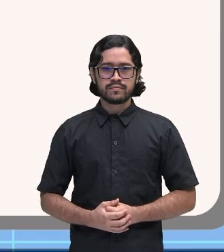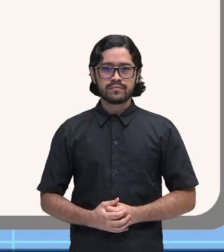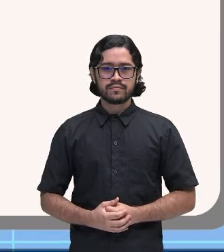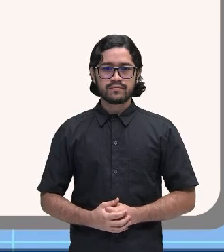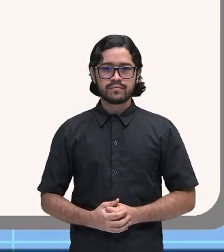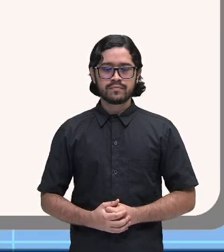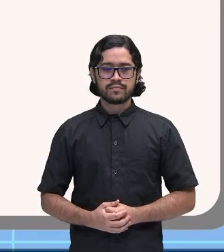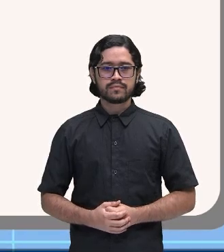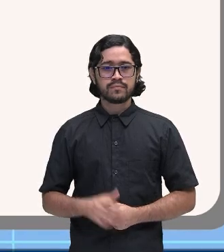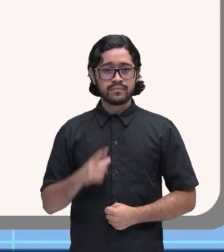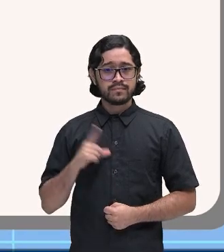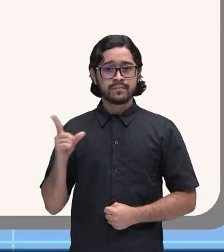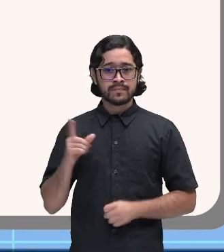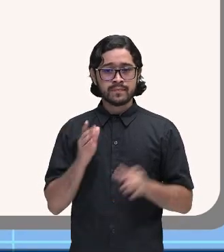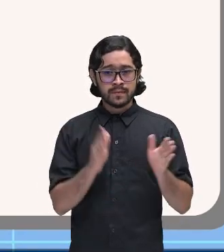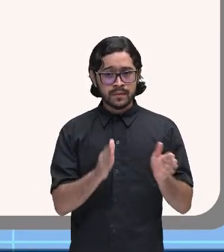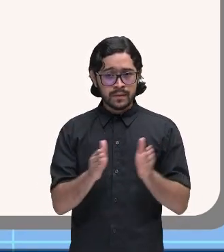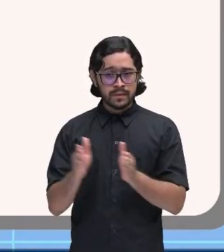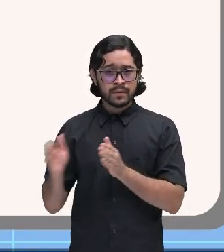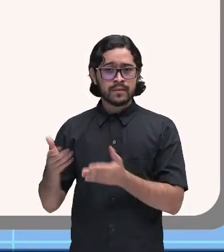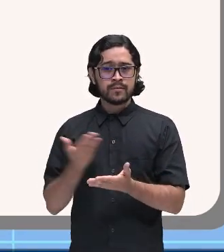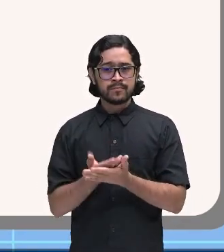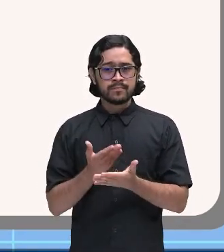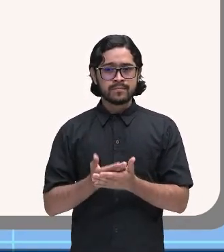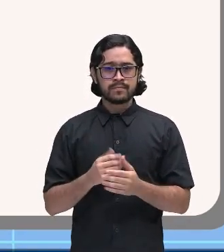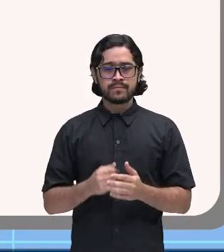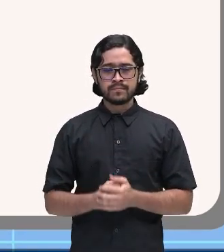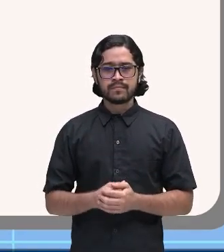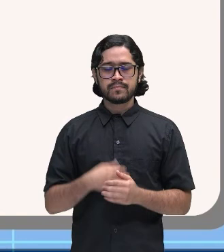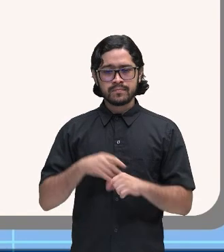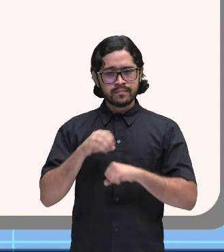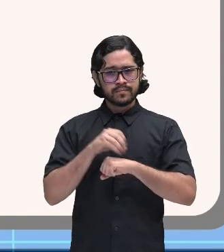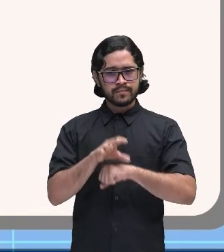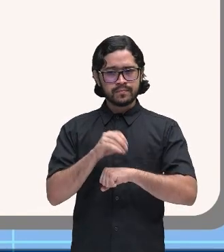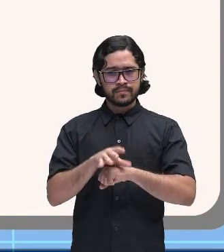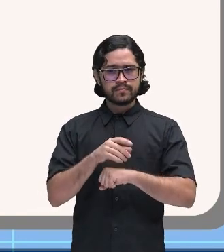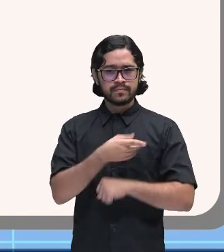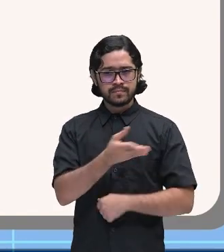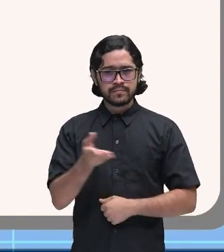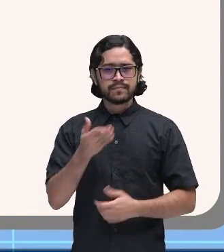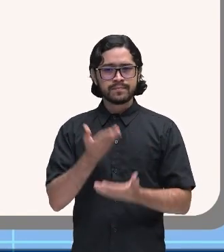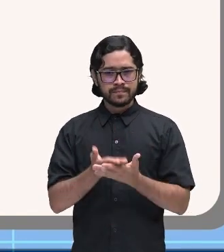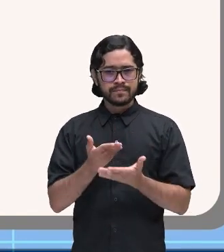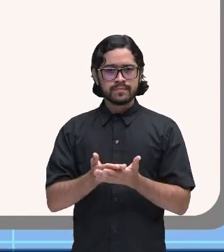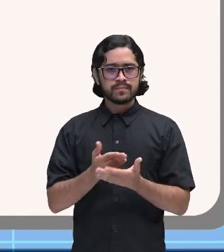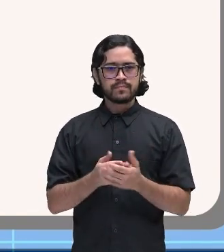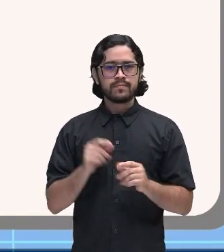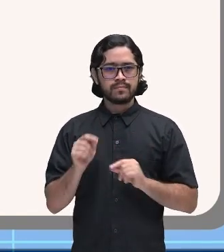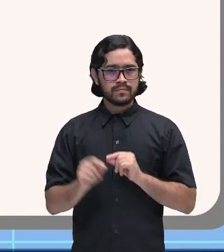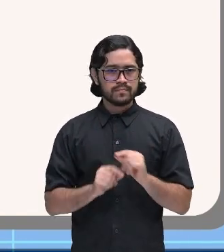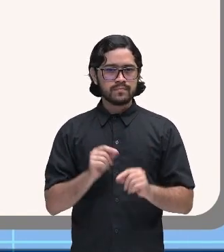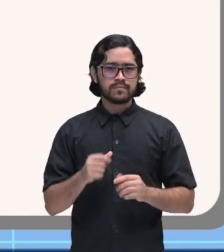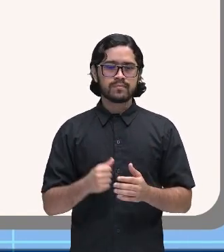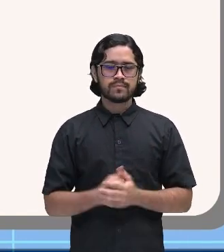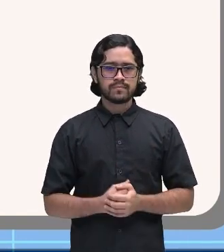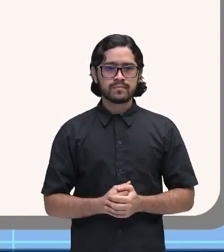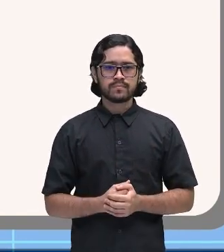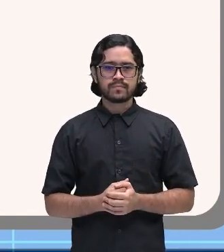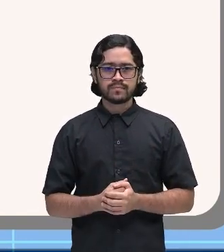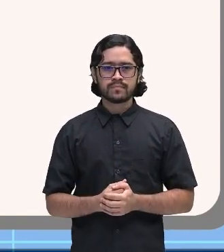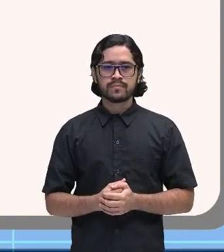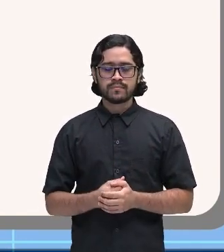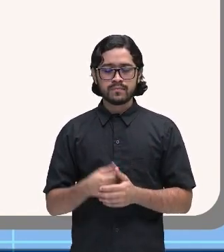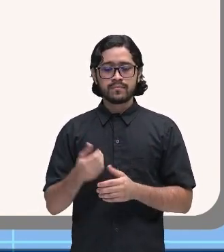Cronograma de estudo, gente. O que eu indico para vocês estudarem concomitantemente, anteriormente